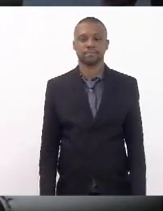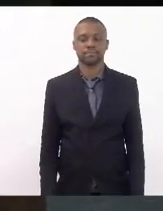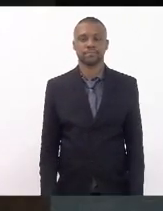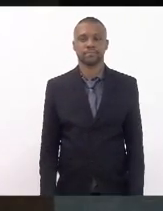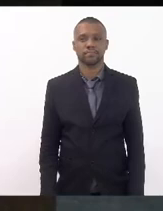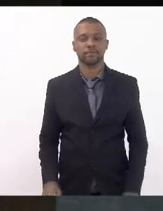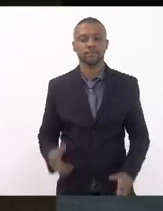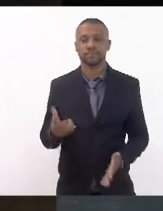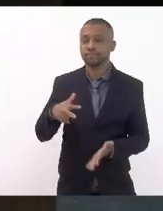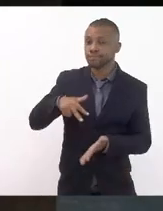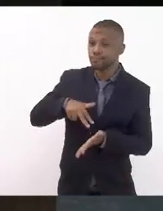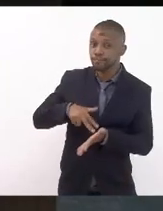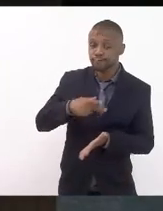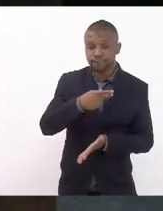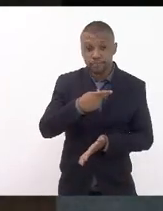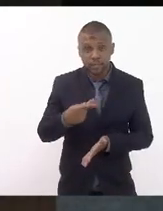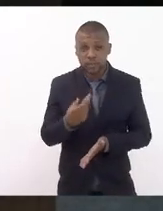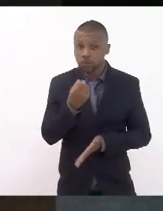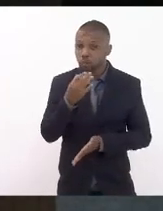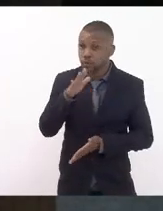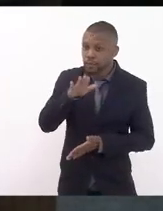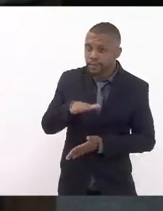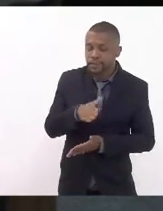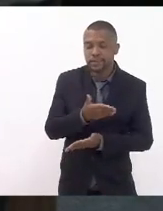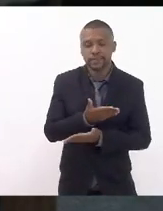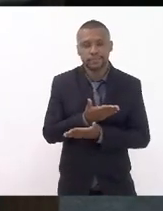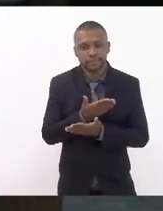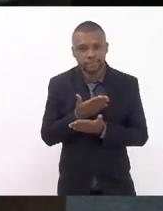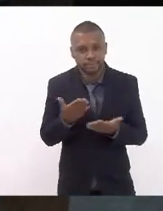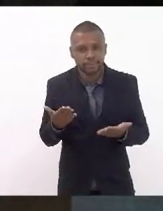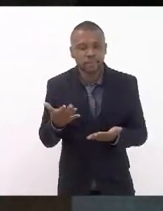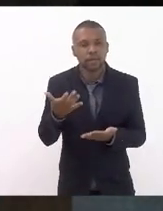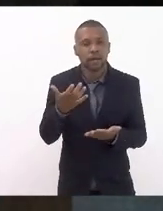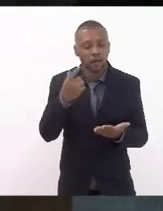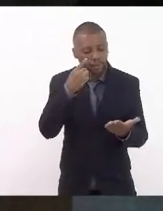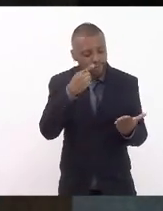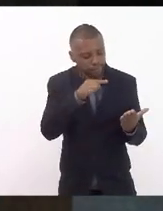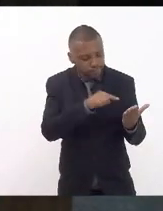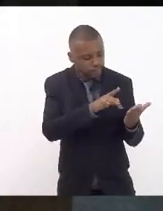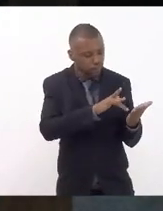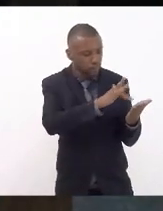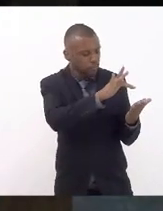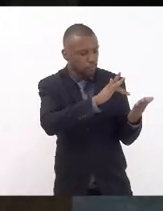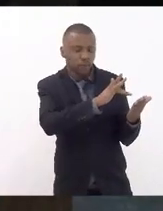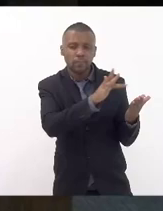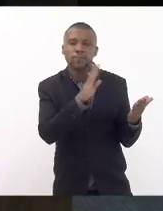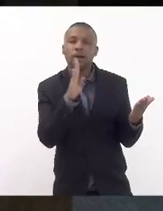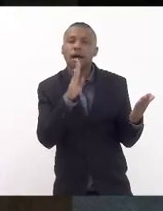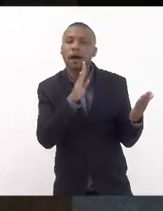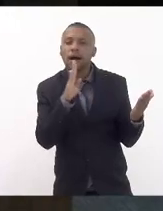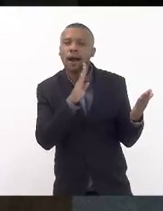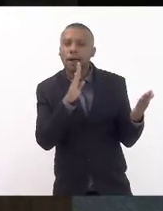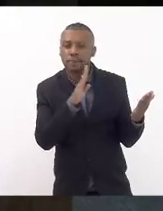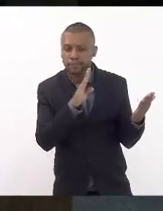Senhor presidente, boa tarde. Boa tarde. Estou só abrindo aqui muito rápido.